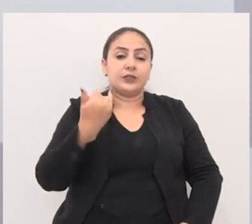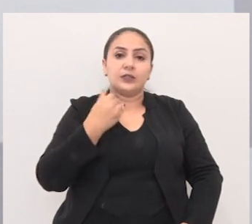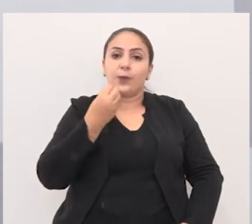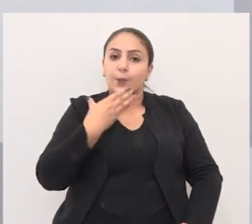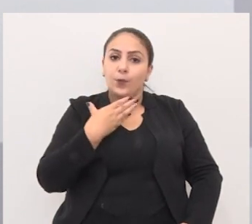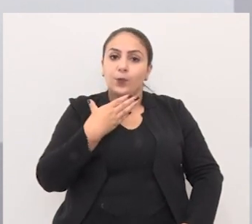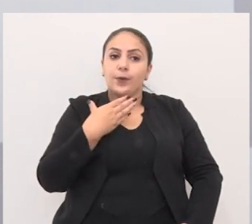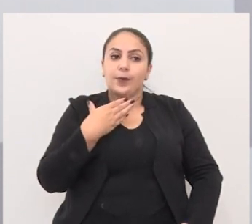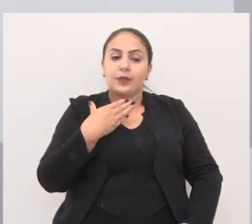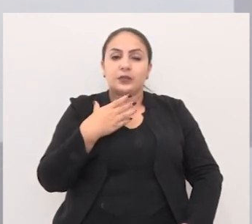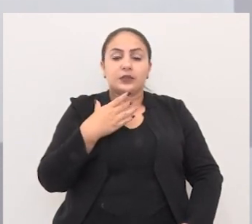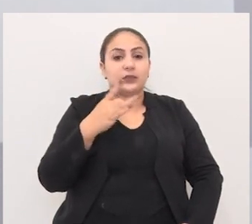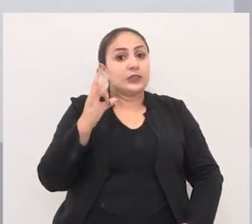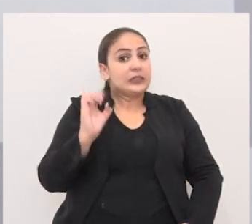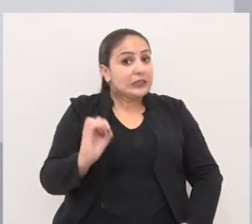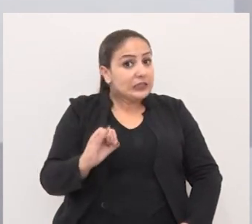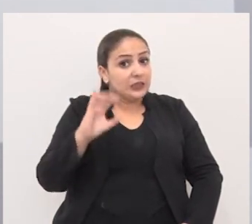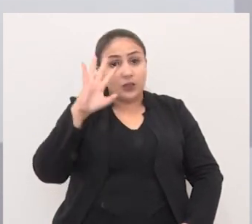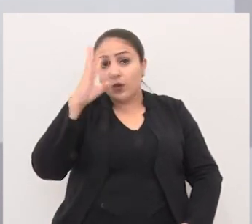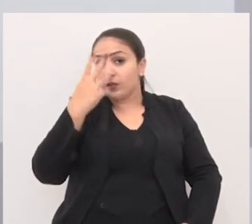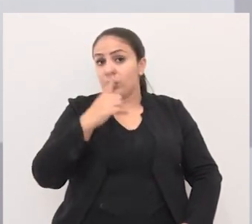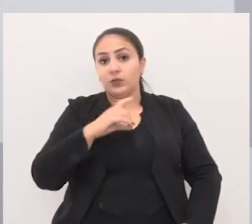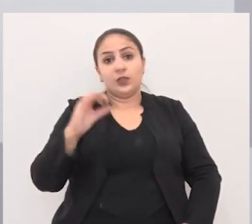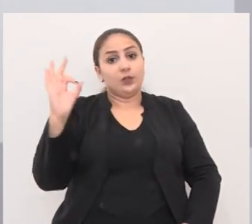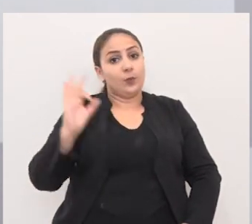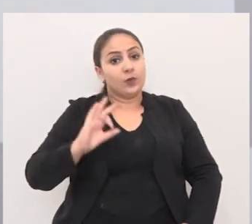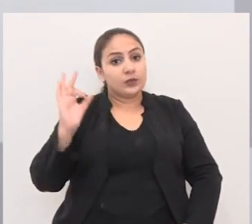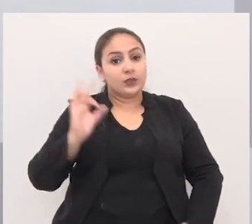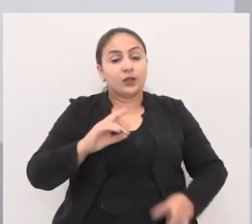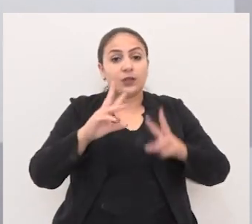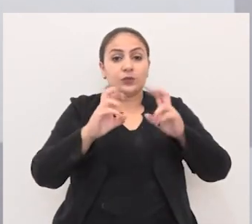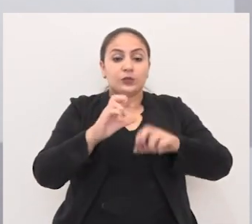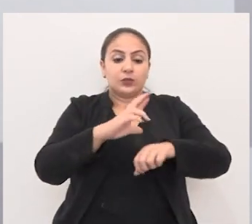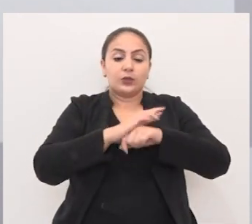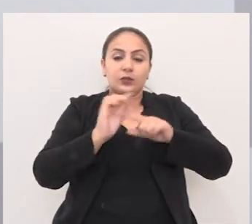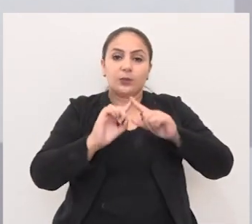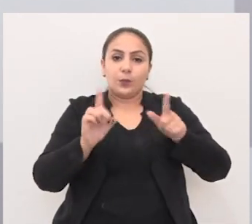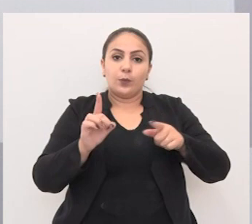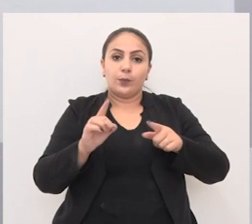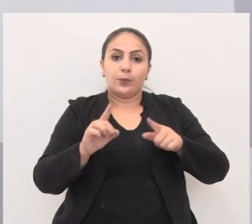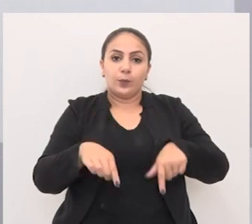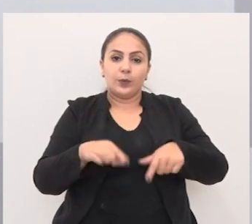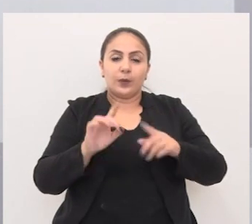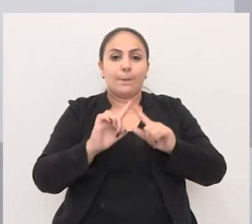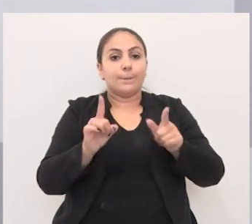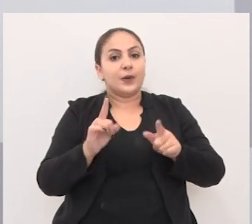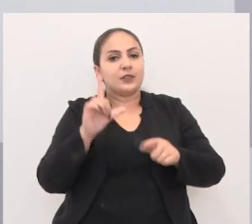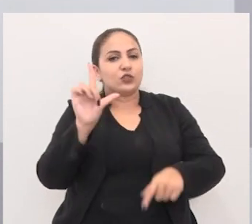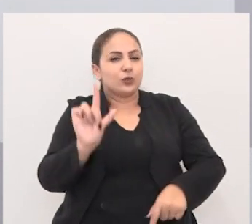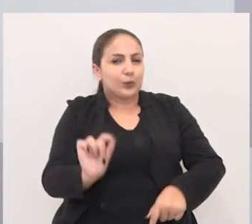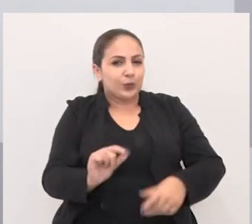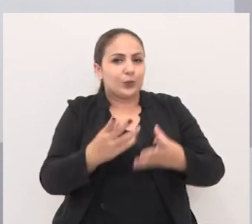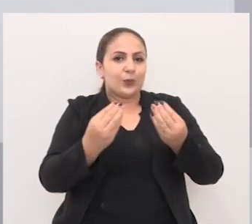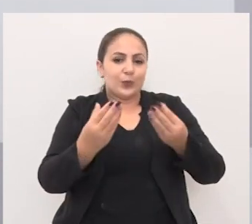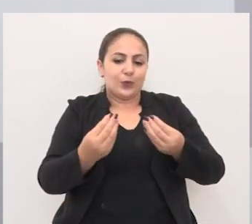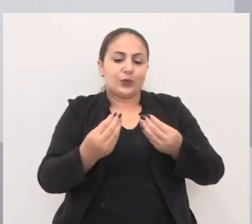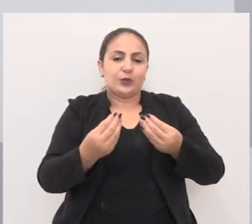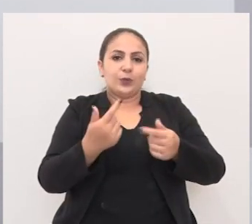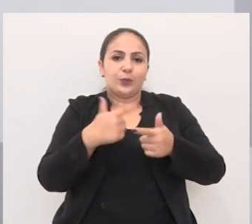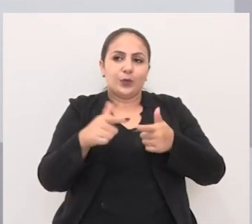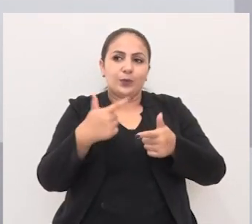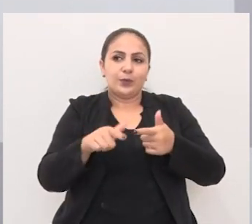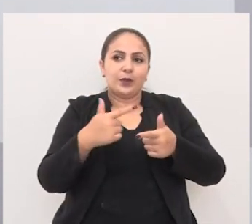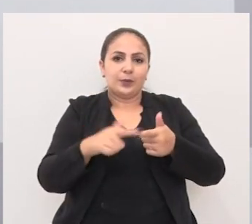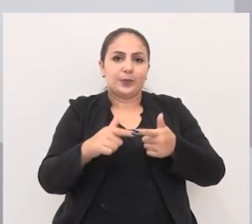será benéfico. Não resolverá 100% a questão da segurança pública. Agora vai minimizar e muito sim